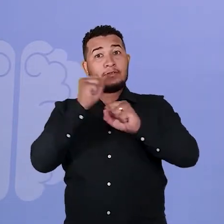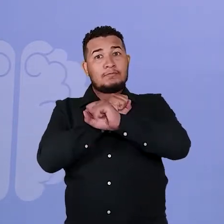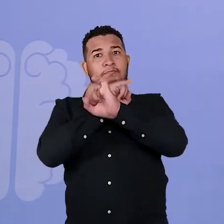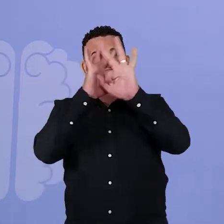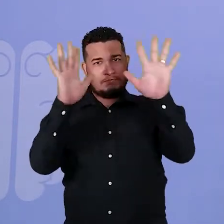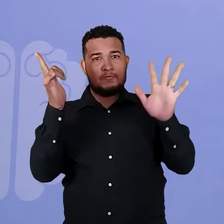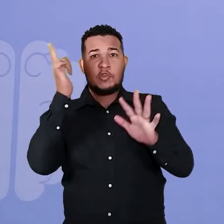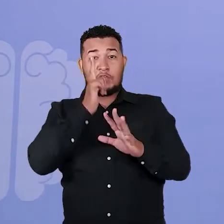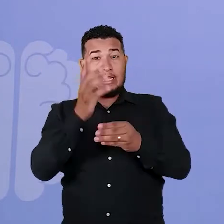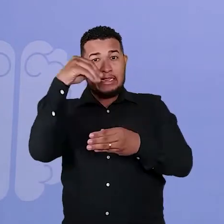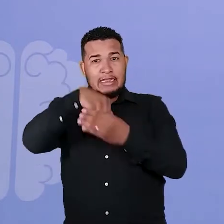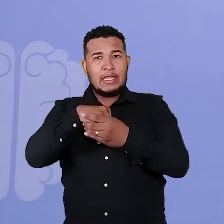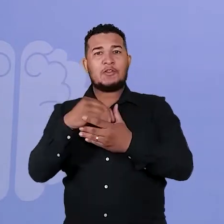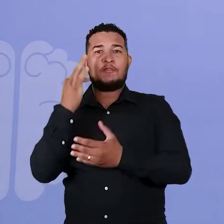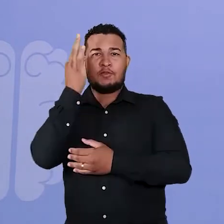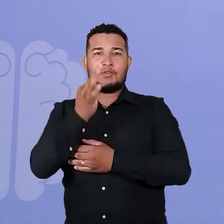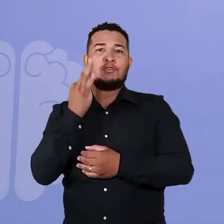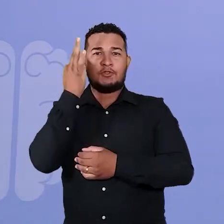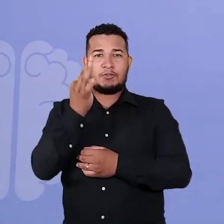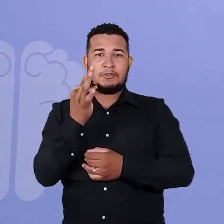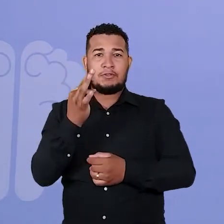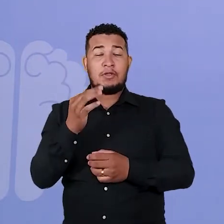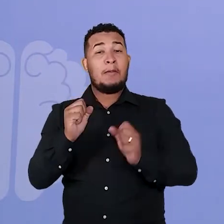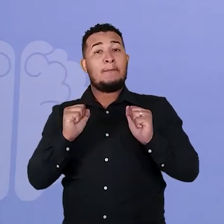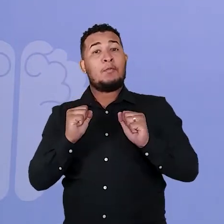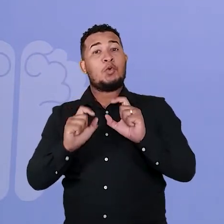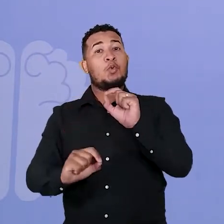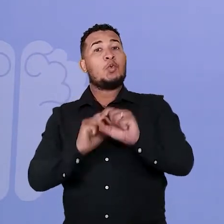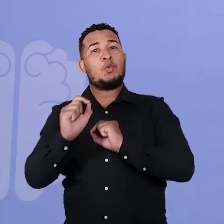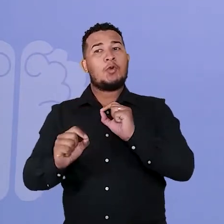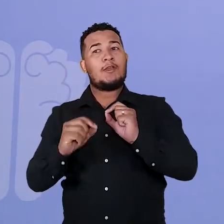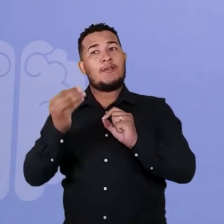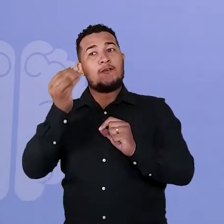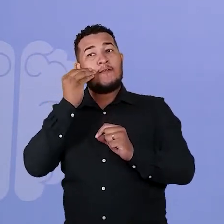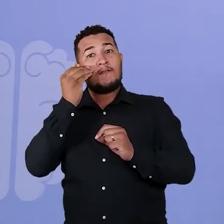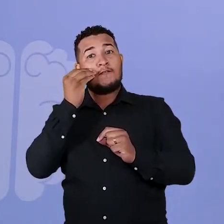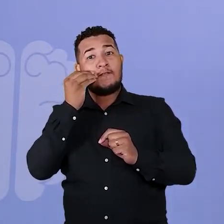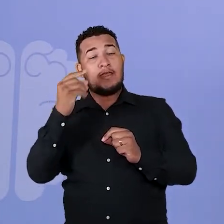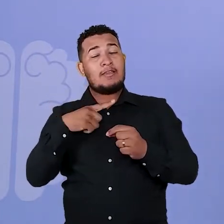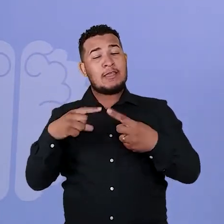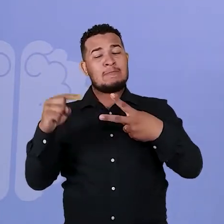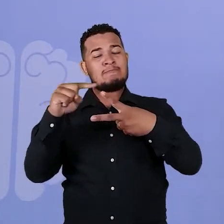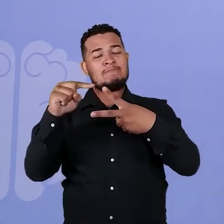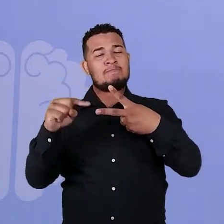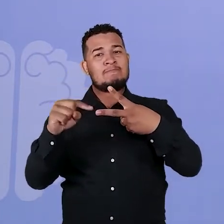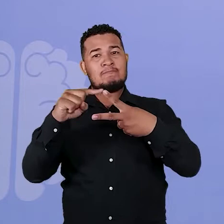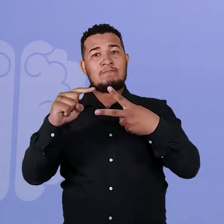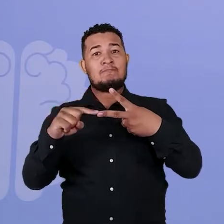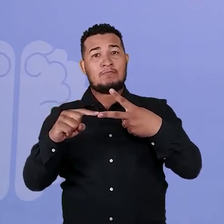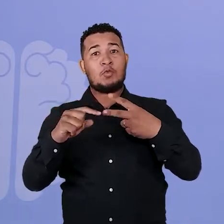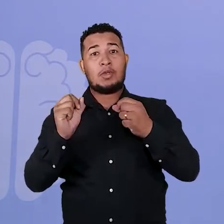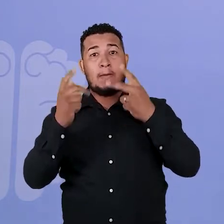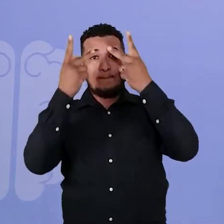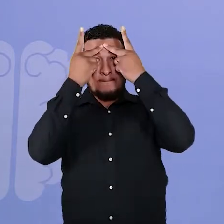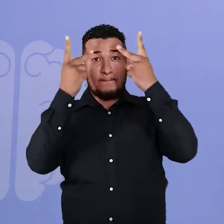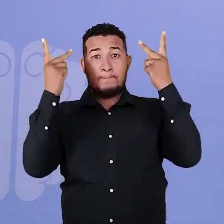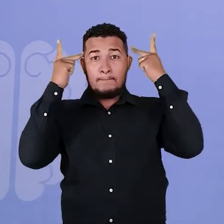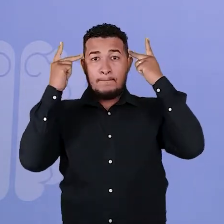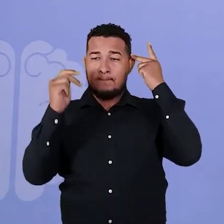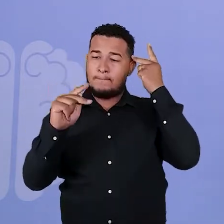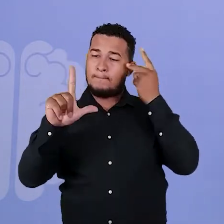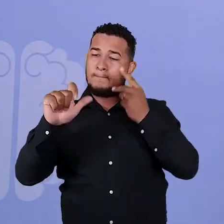Para a gente entender isso dentro da filosofia, a gente pode recorrer a dois clássicos,